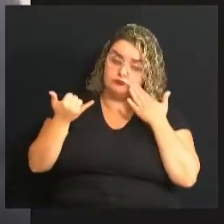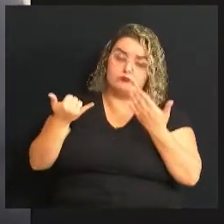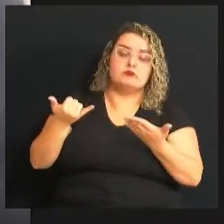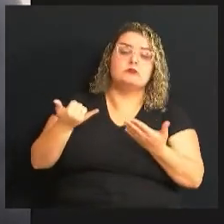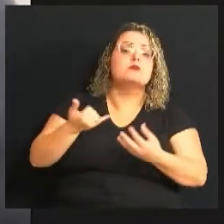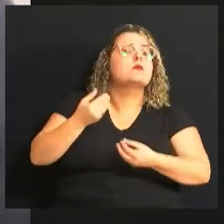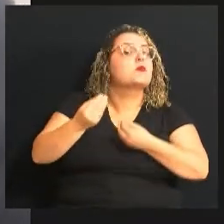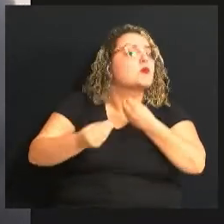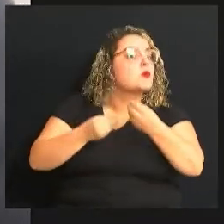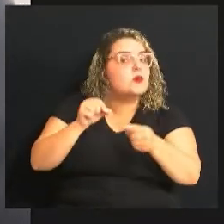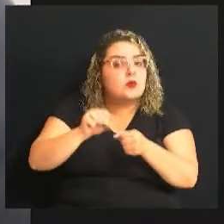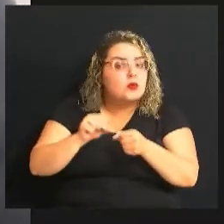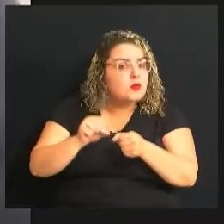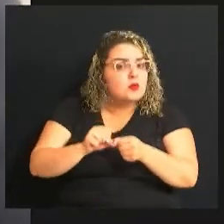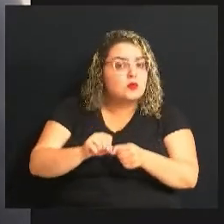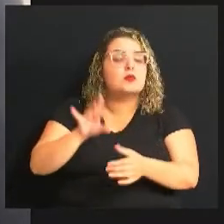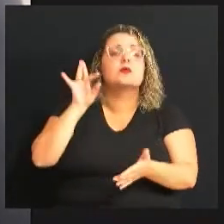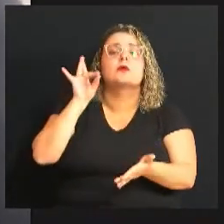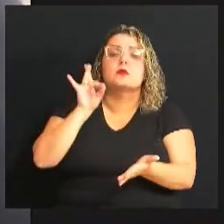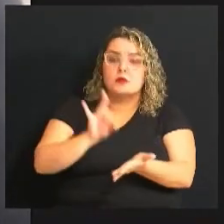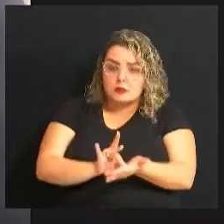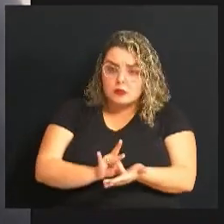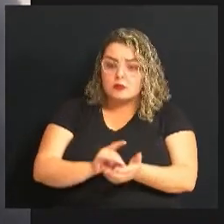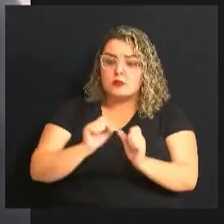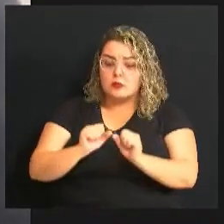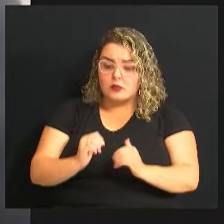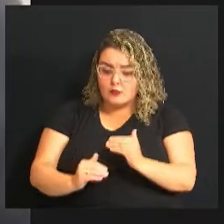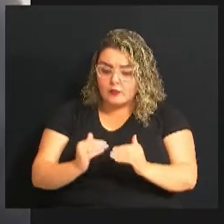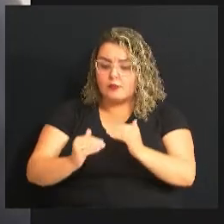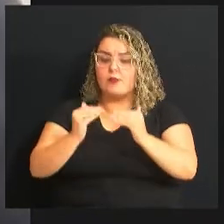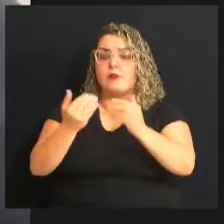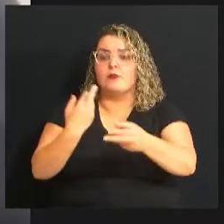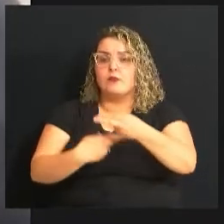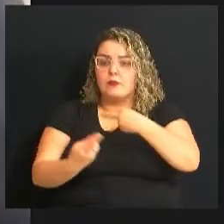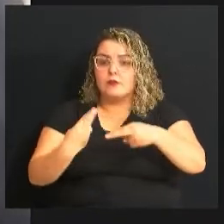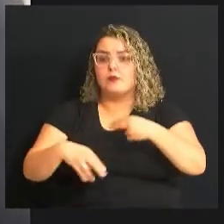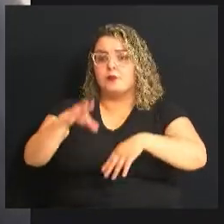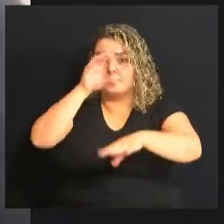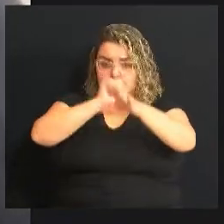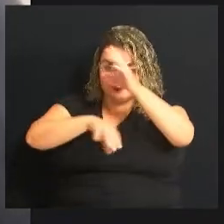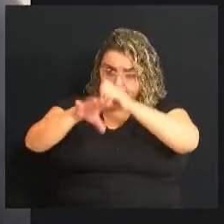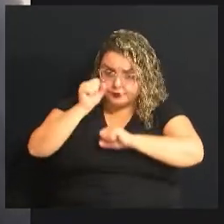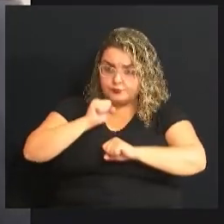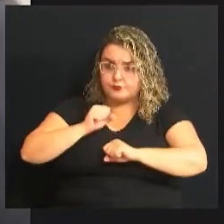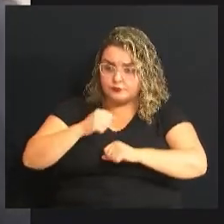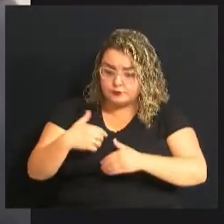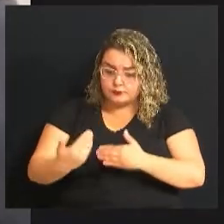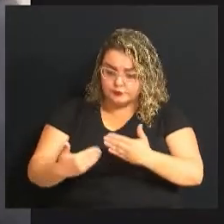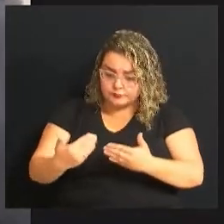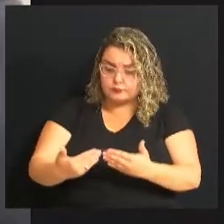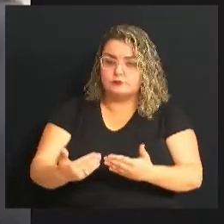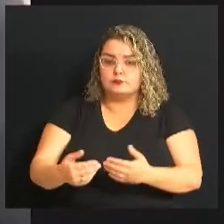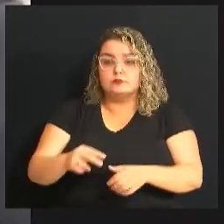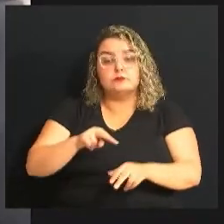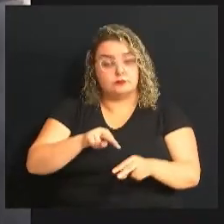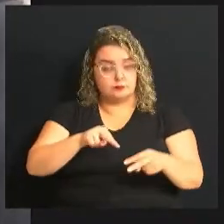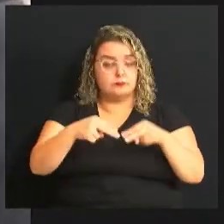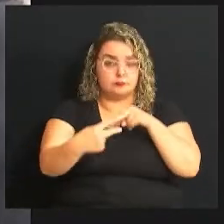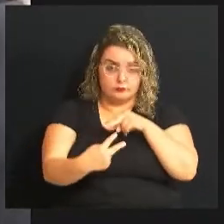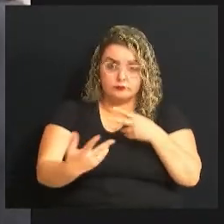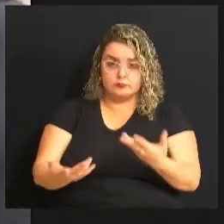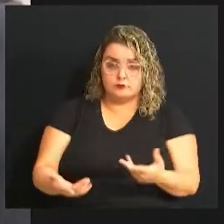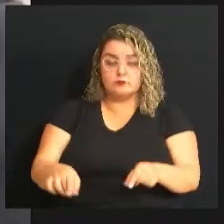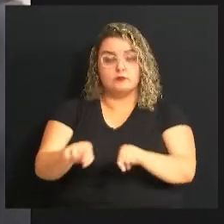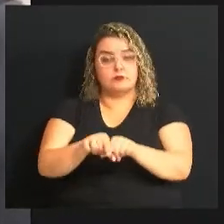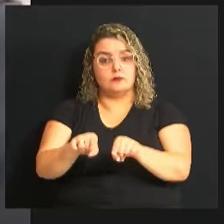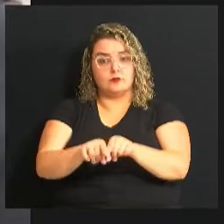fazer com que realmente eles possam construir uma relação de aprendizagem que passe, sim, pelo virtual, mas que